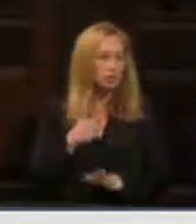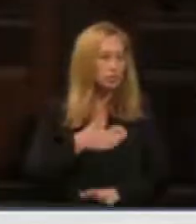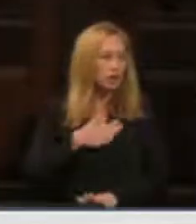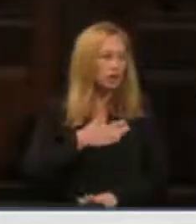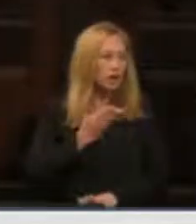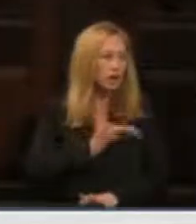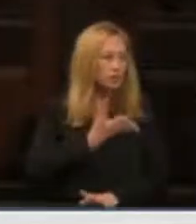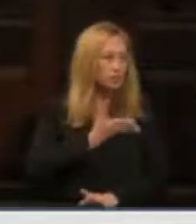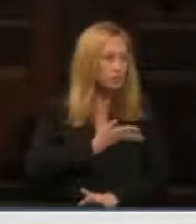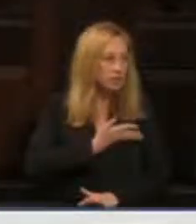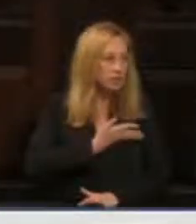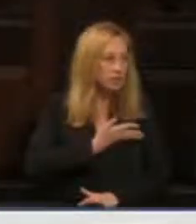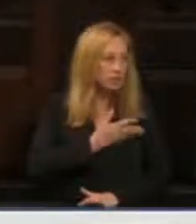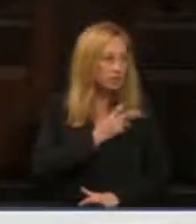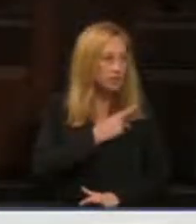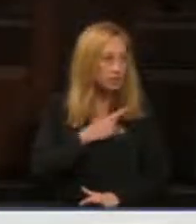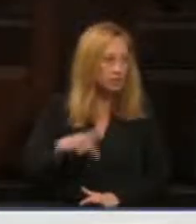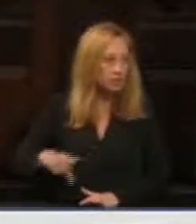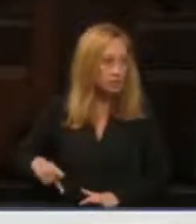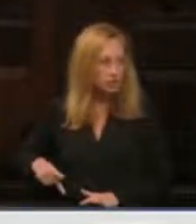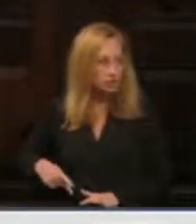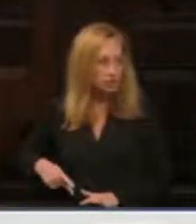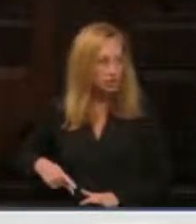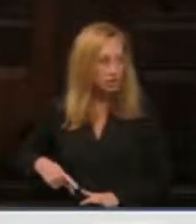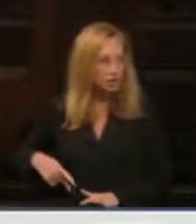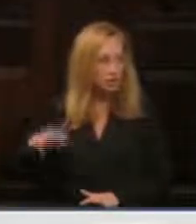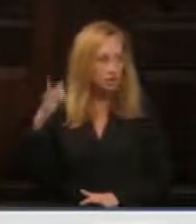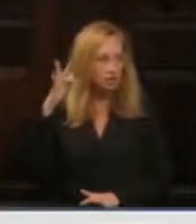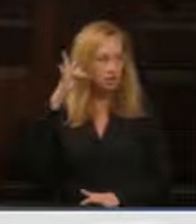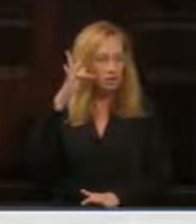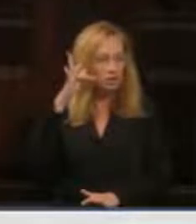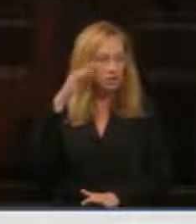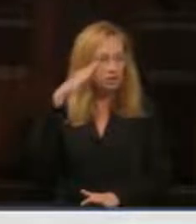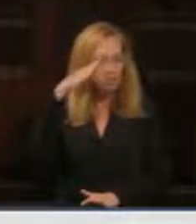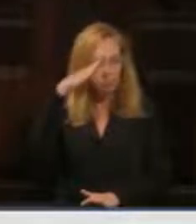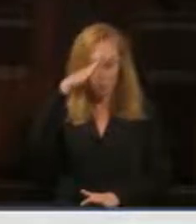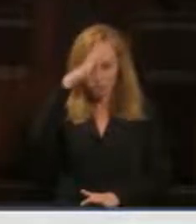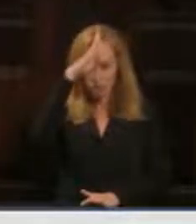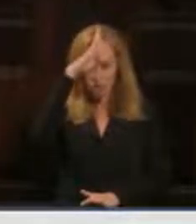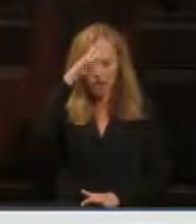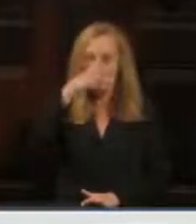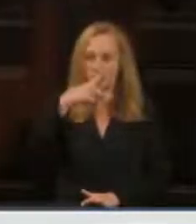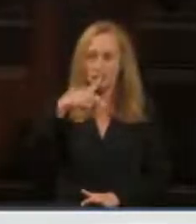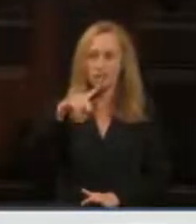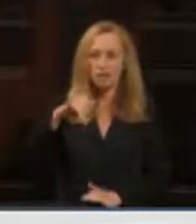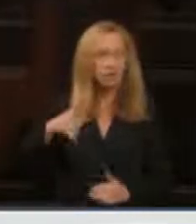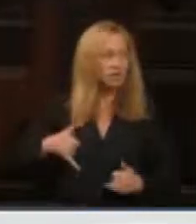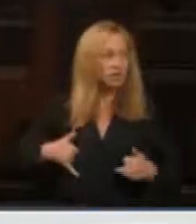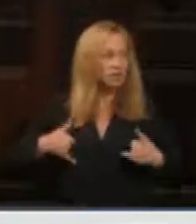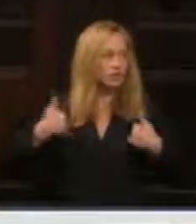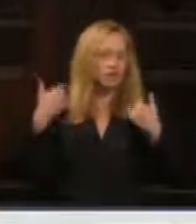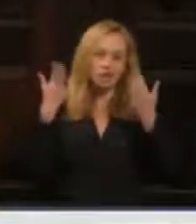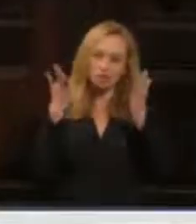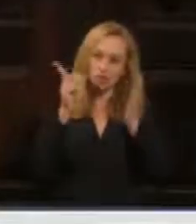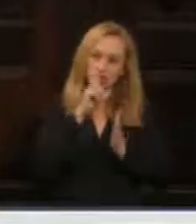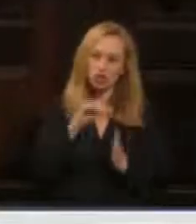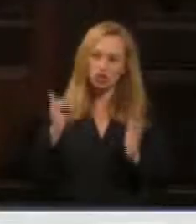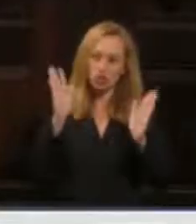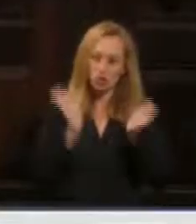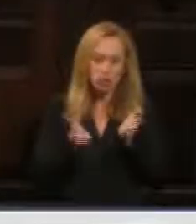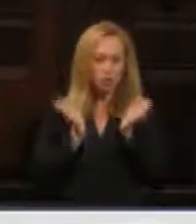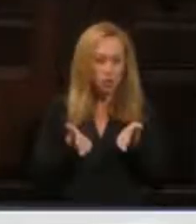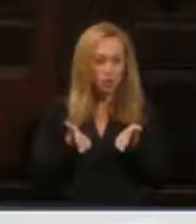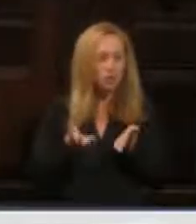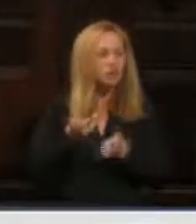líder, presidente da República, Jair Bolsonaro, pelo seu aniversário na data de hoje,